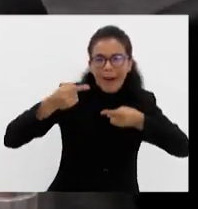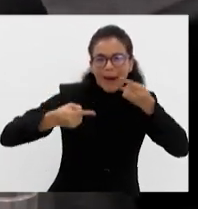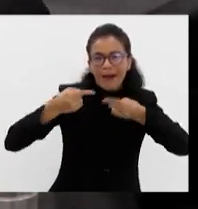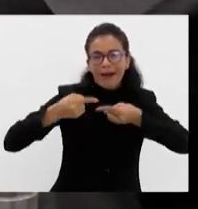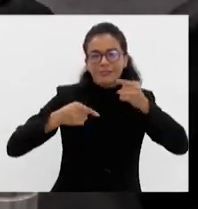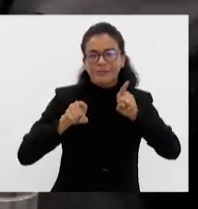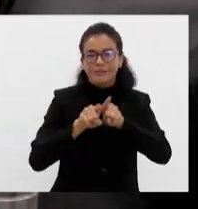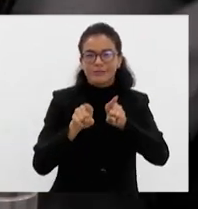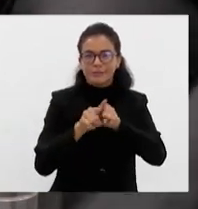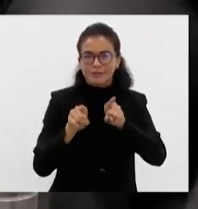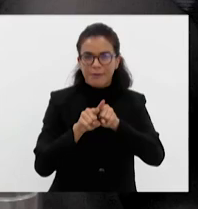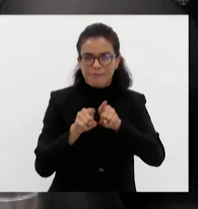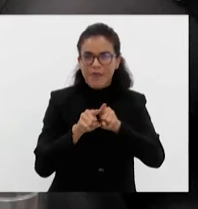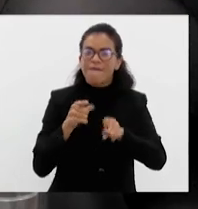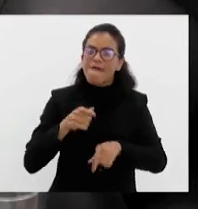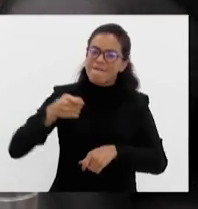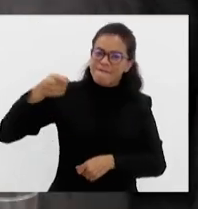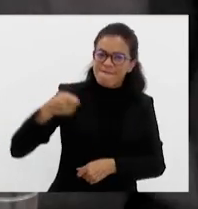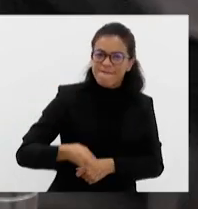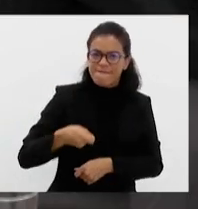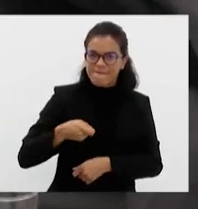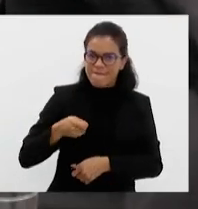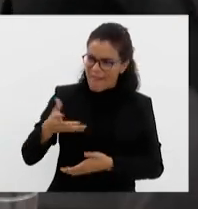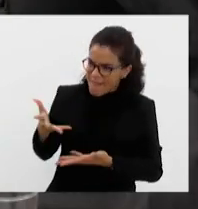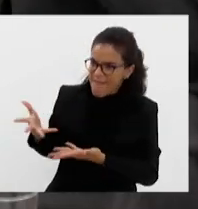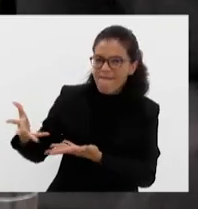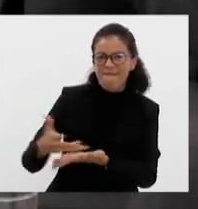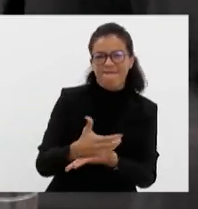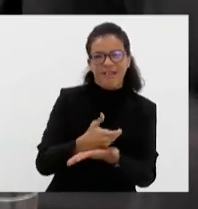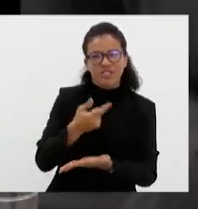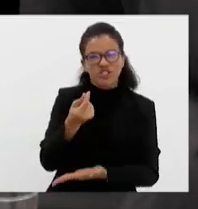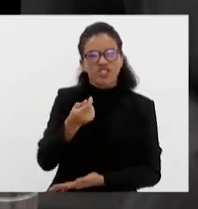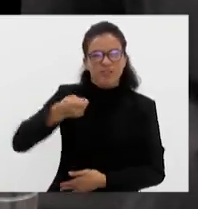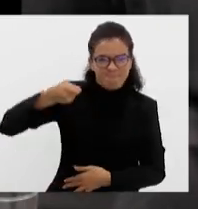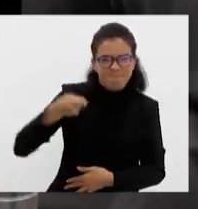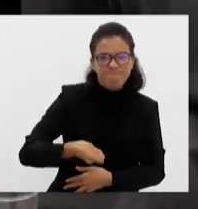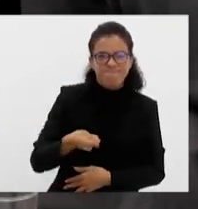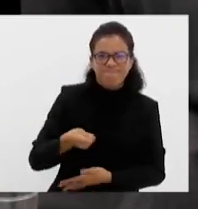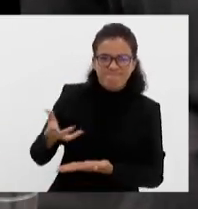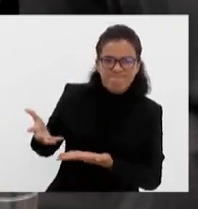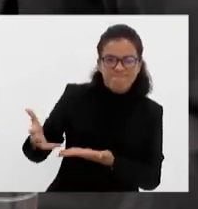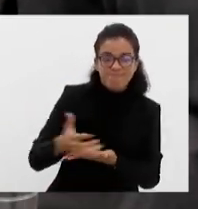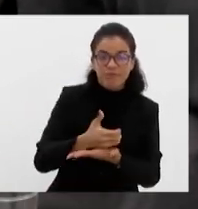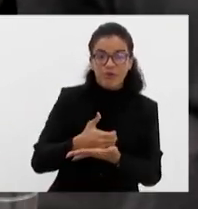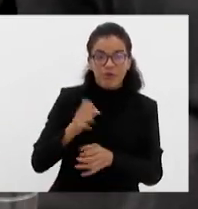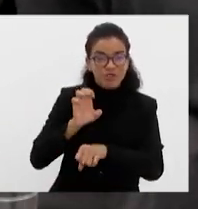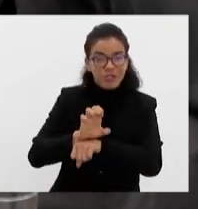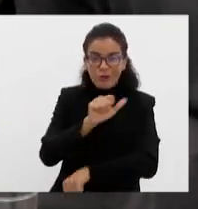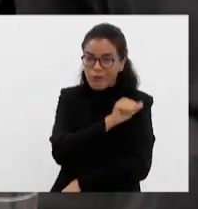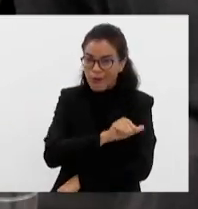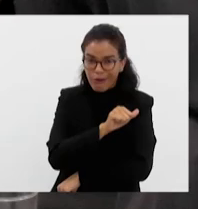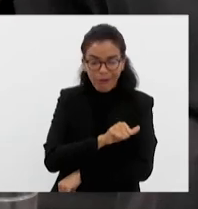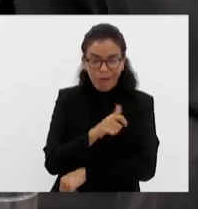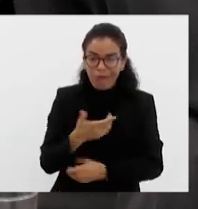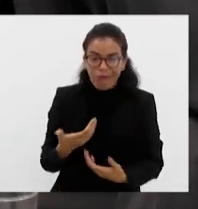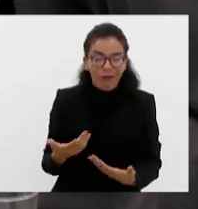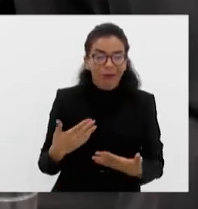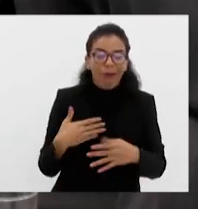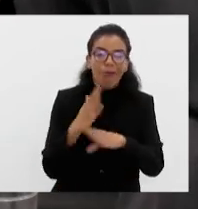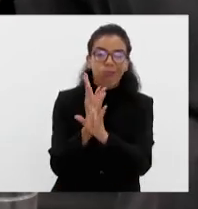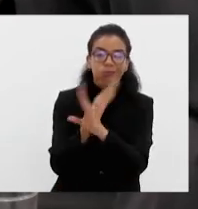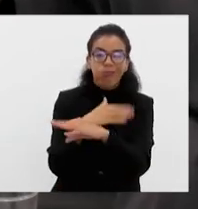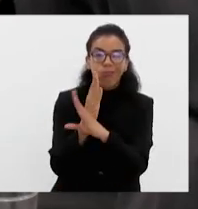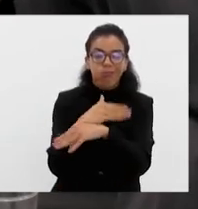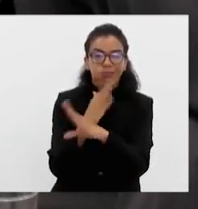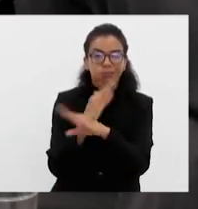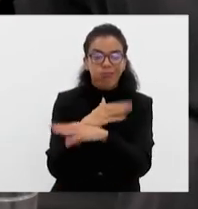né, e não abriu mão de receitas. Muito pelo contrário. Se a gente analisar nos últimos anos, o Estado do Rio de Janeiro não fez nada além